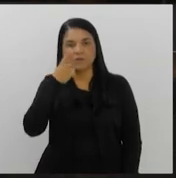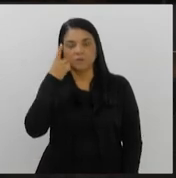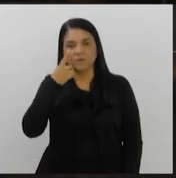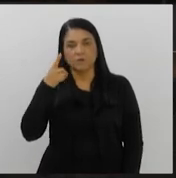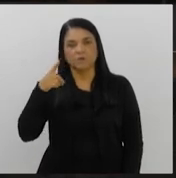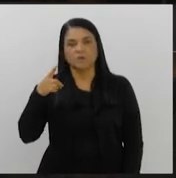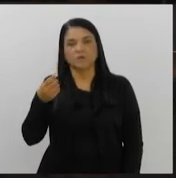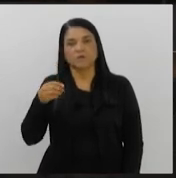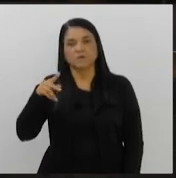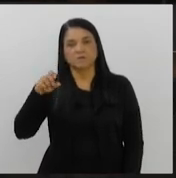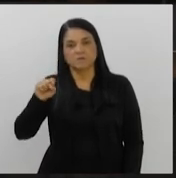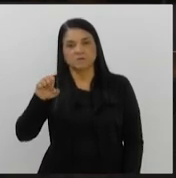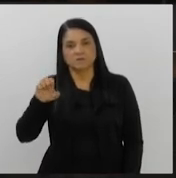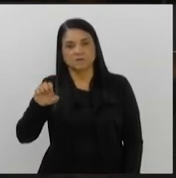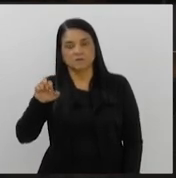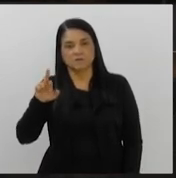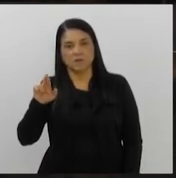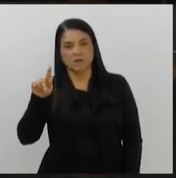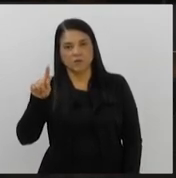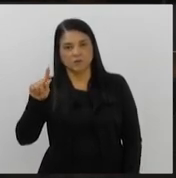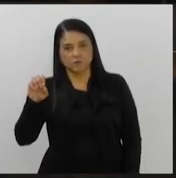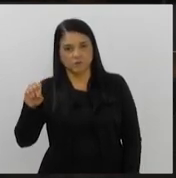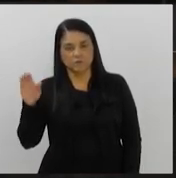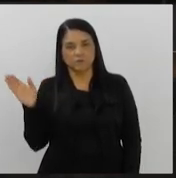deputado doutor Serginho,